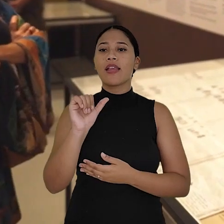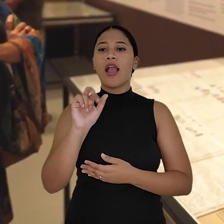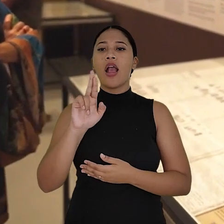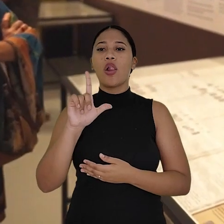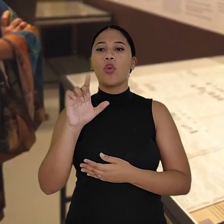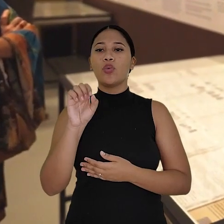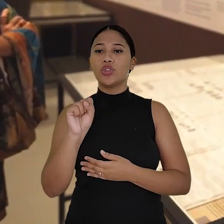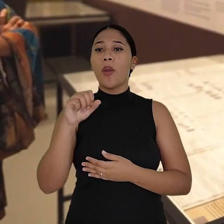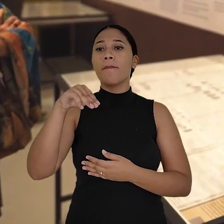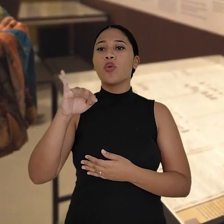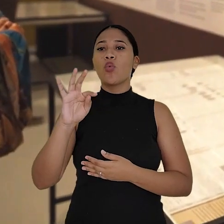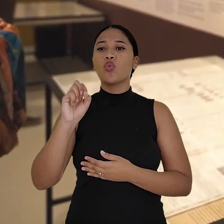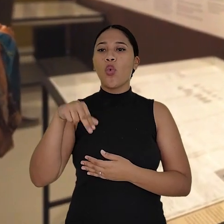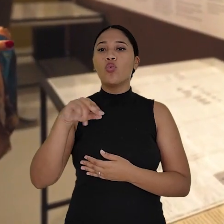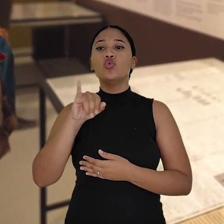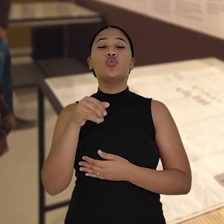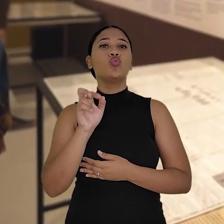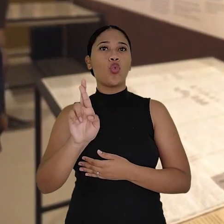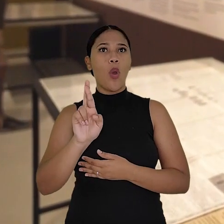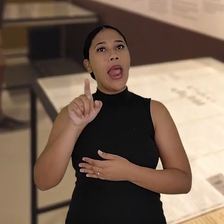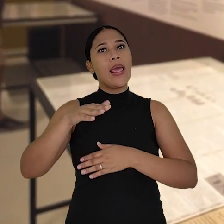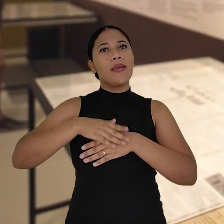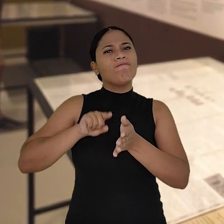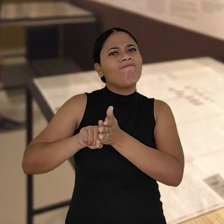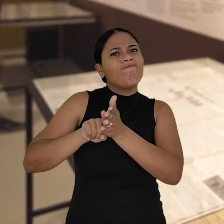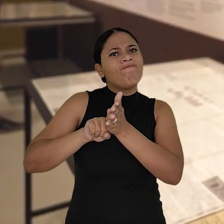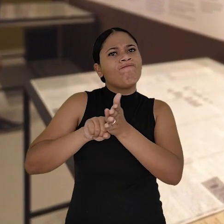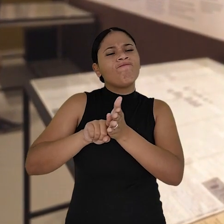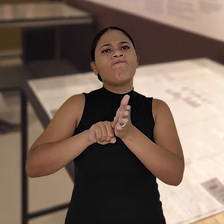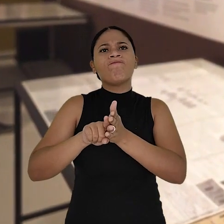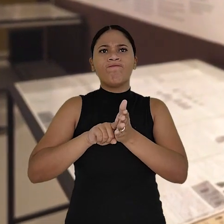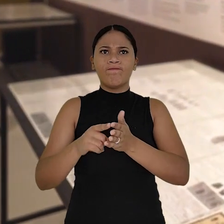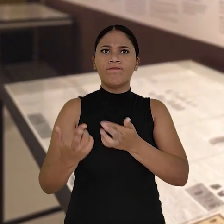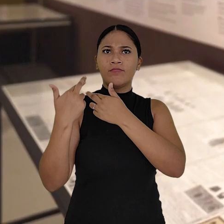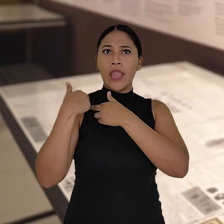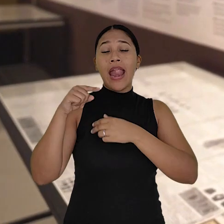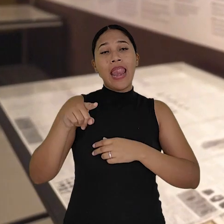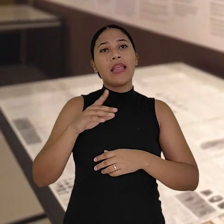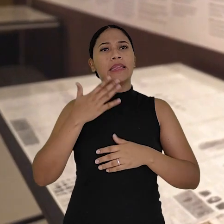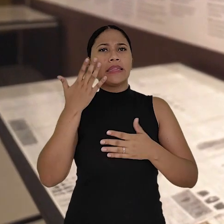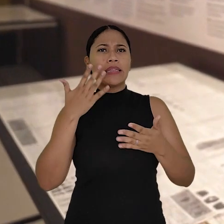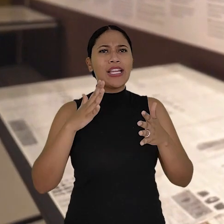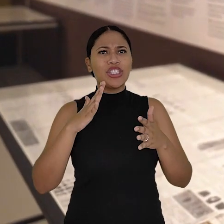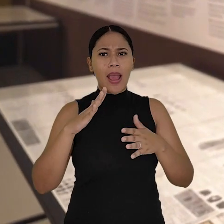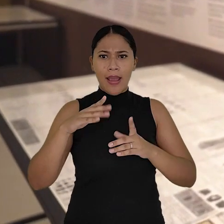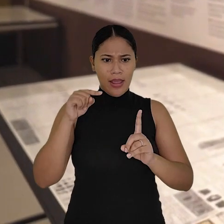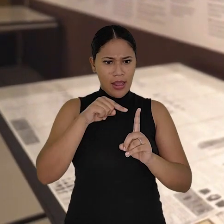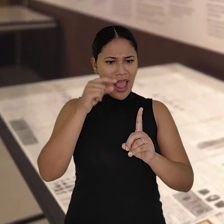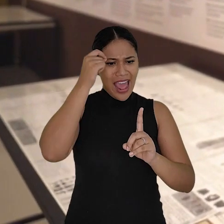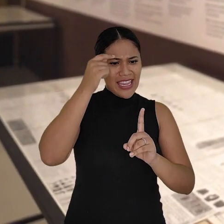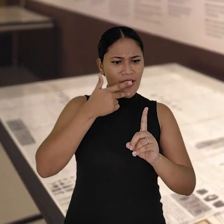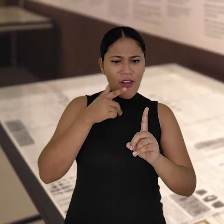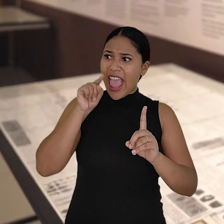pelo Carlos Newton Jr., que é um estudioso do Ariano, que o Ariano dizia que entendia